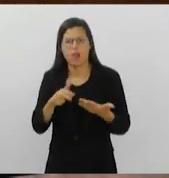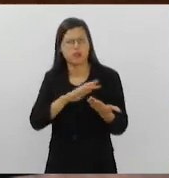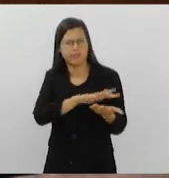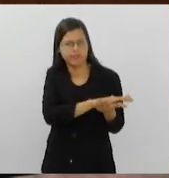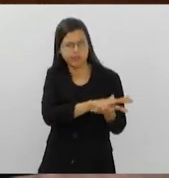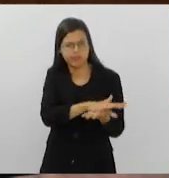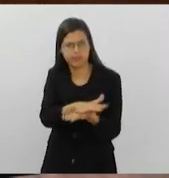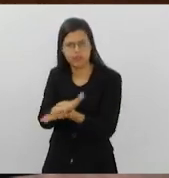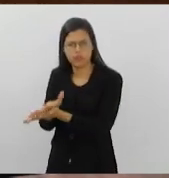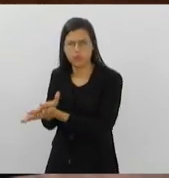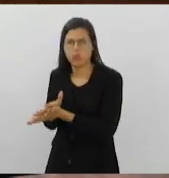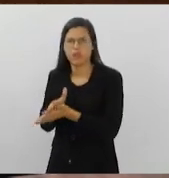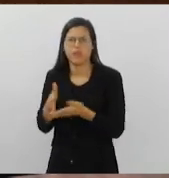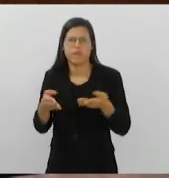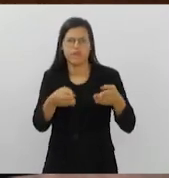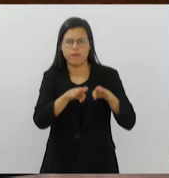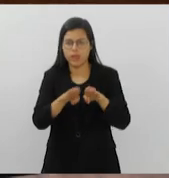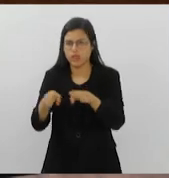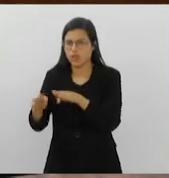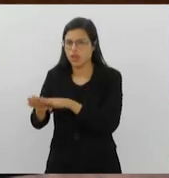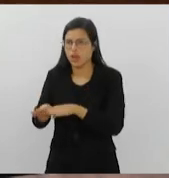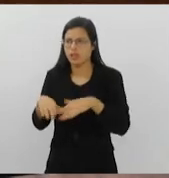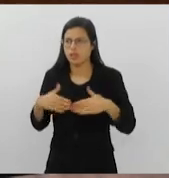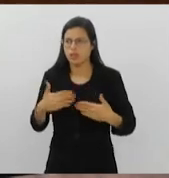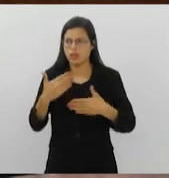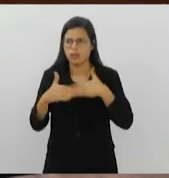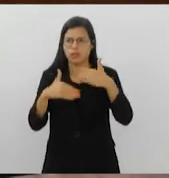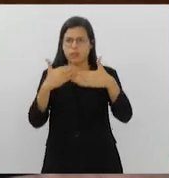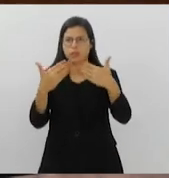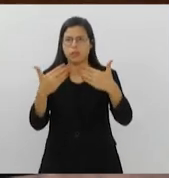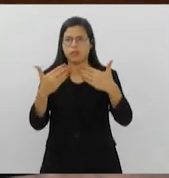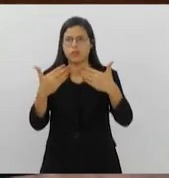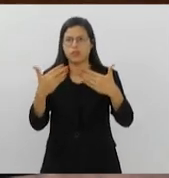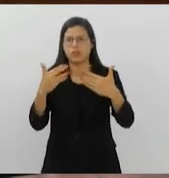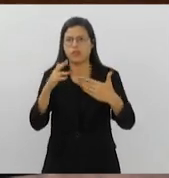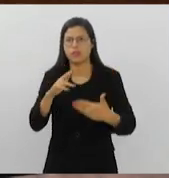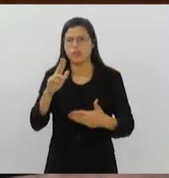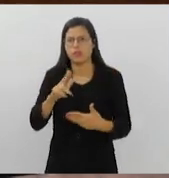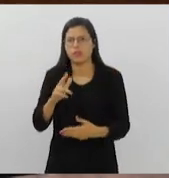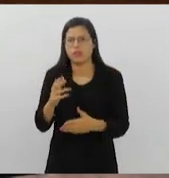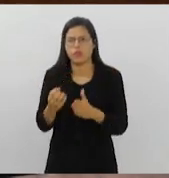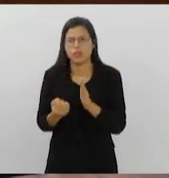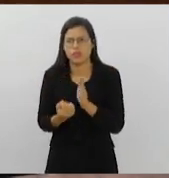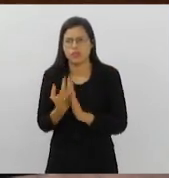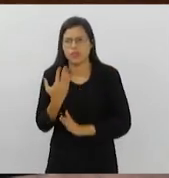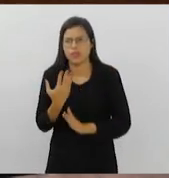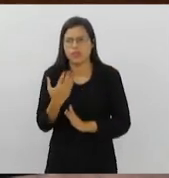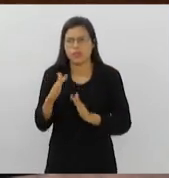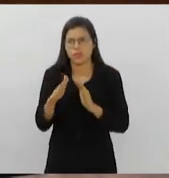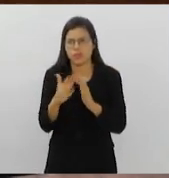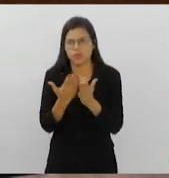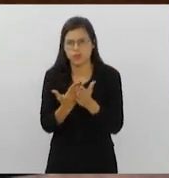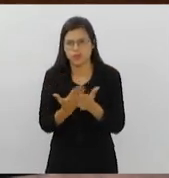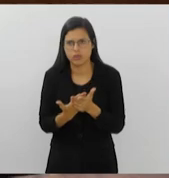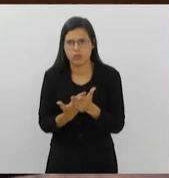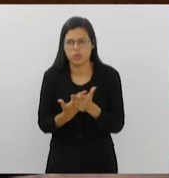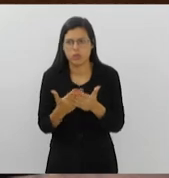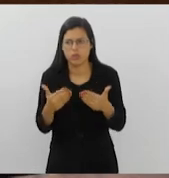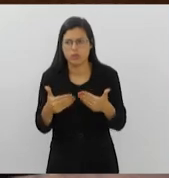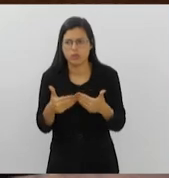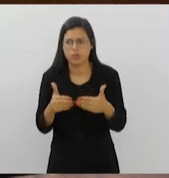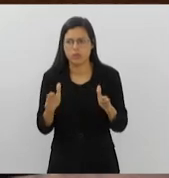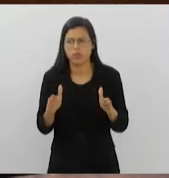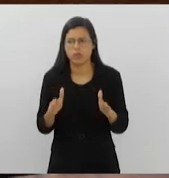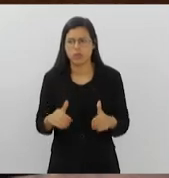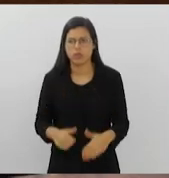também fechadas. Então, esse processo, não só de criação de novas escolas, mas reabertura das